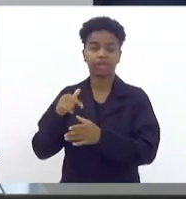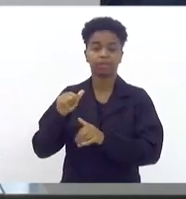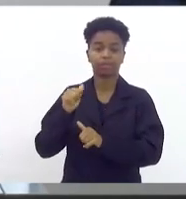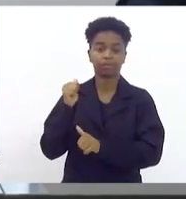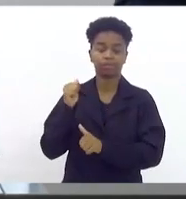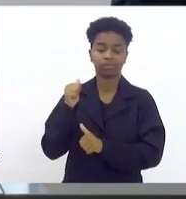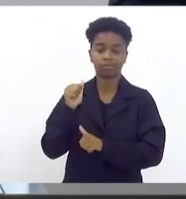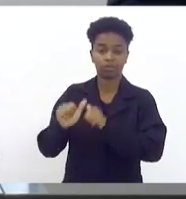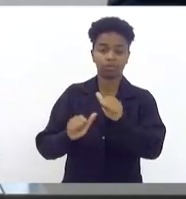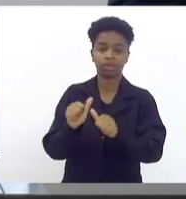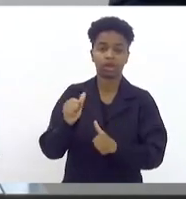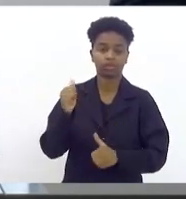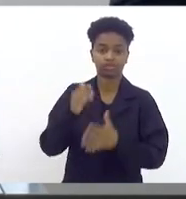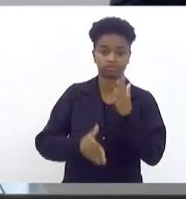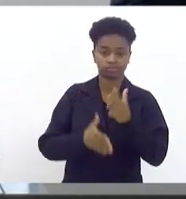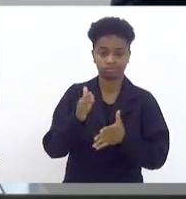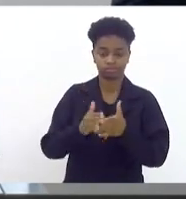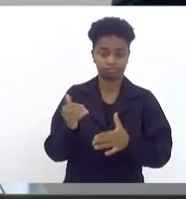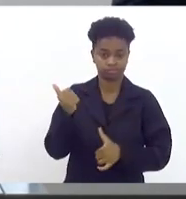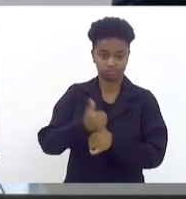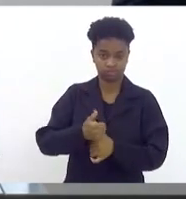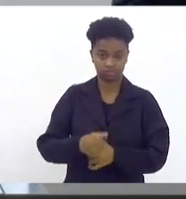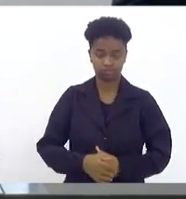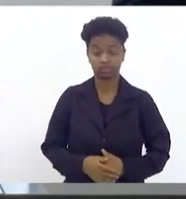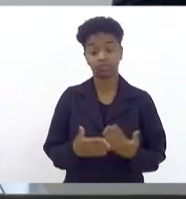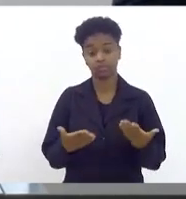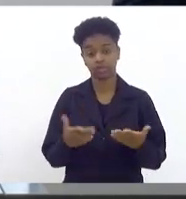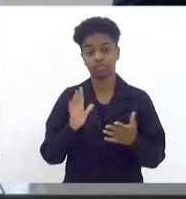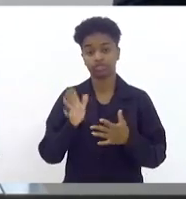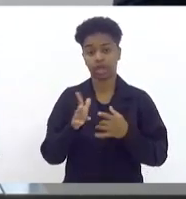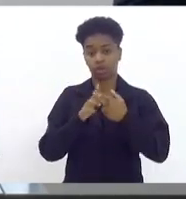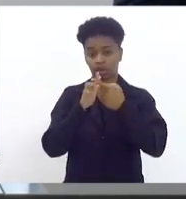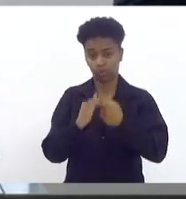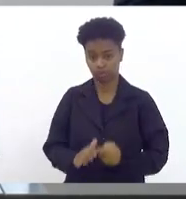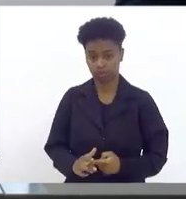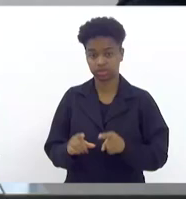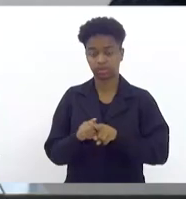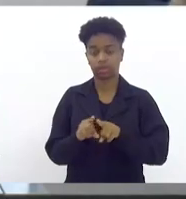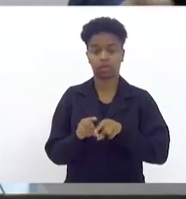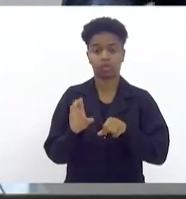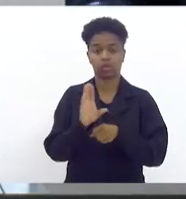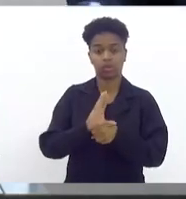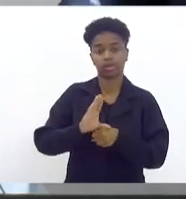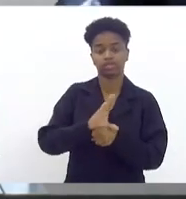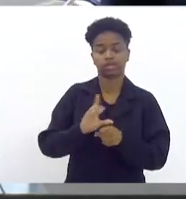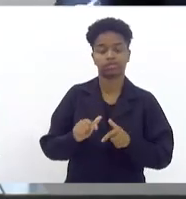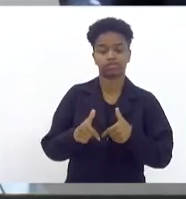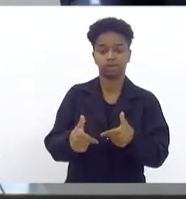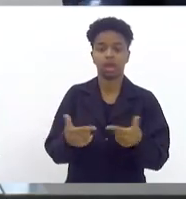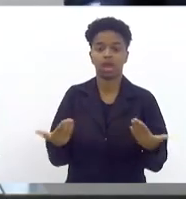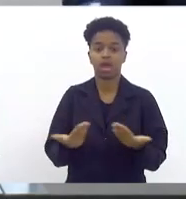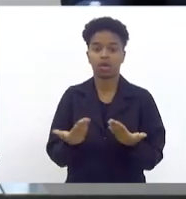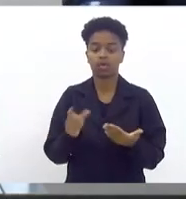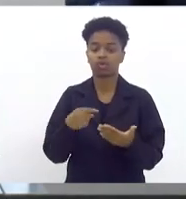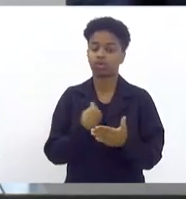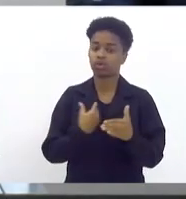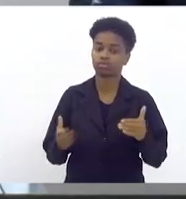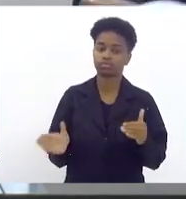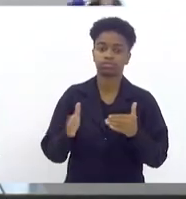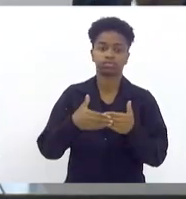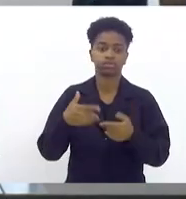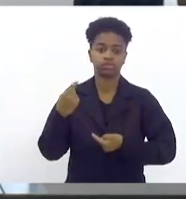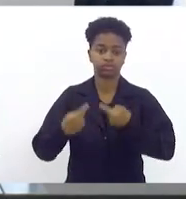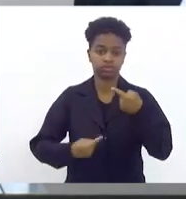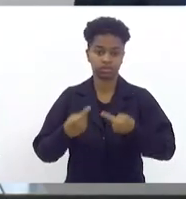prejudicabilidade. Então, feito essa correção, com a anuência do colegiado, vamos então encerrar a